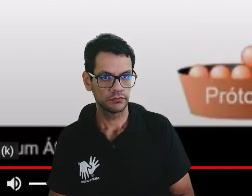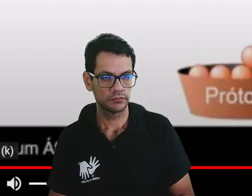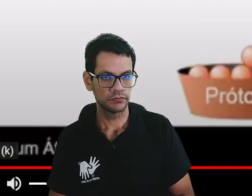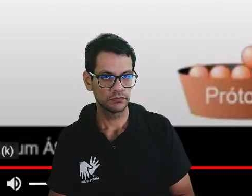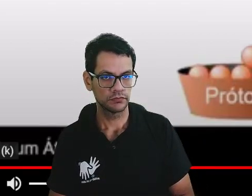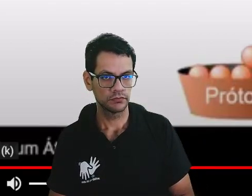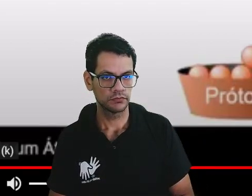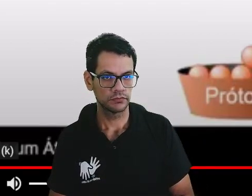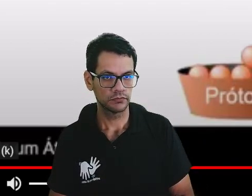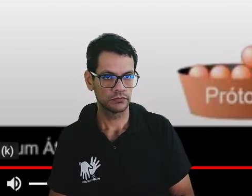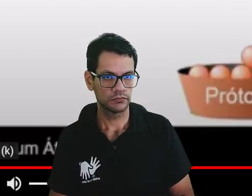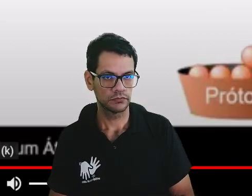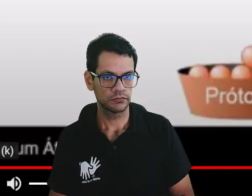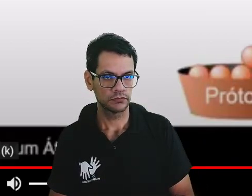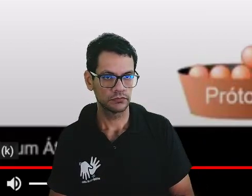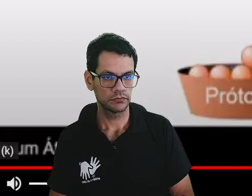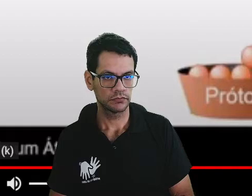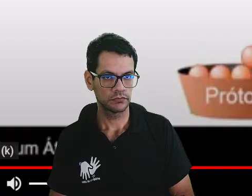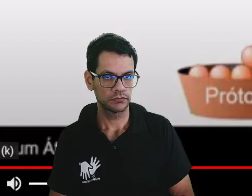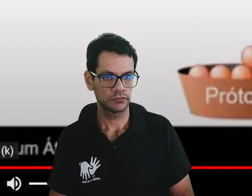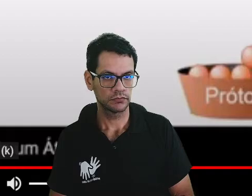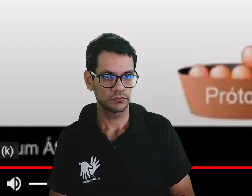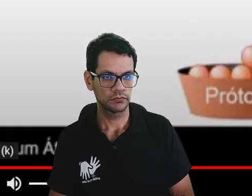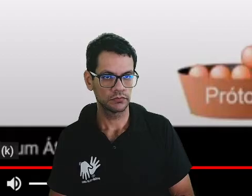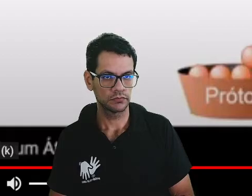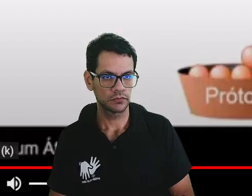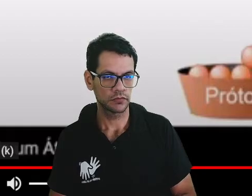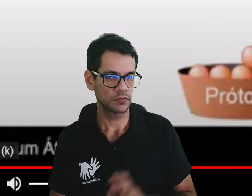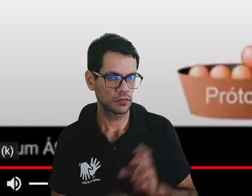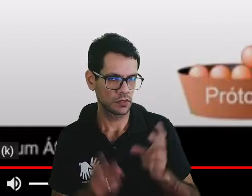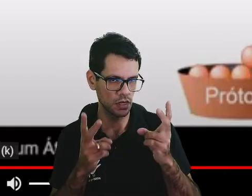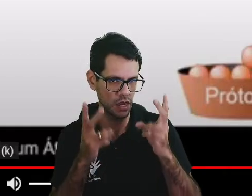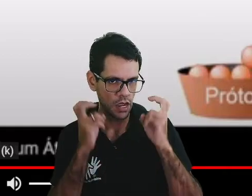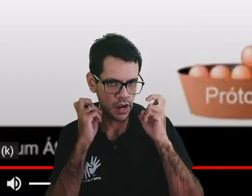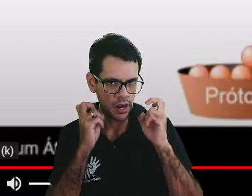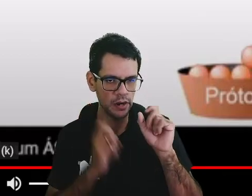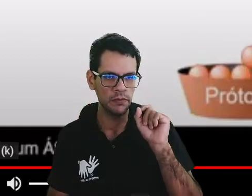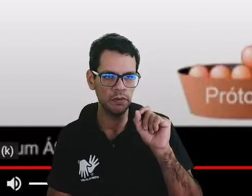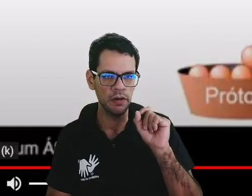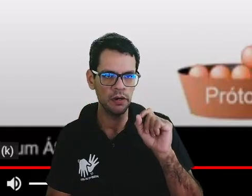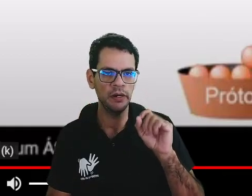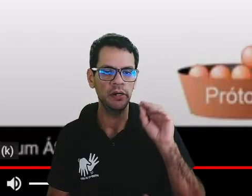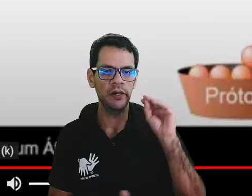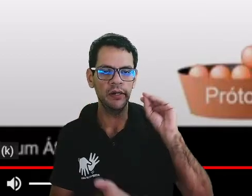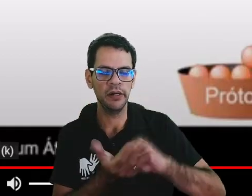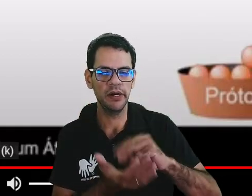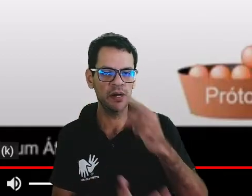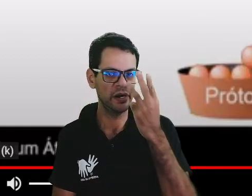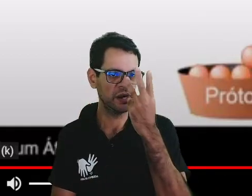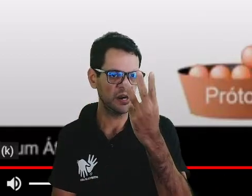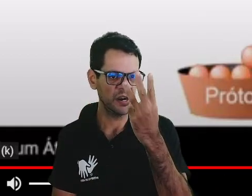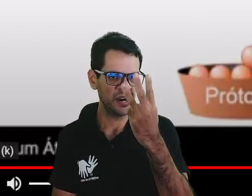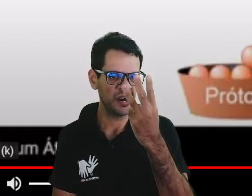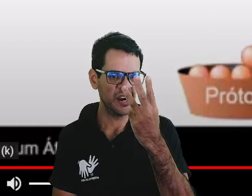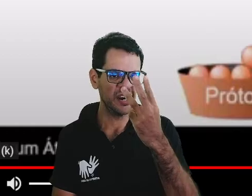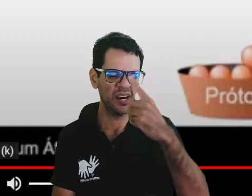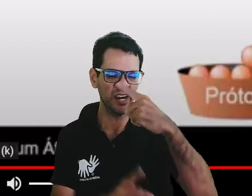estado fundamental. Tá? Percebam aqui, ó, a carga resultante. Eu coloquei 3 cargas positivas. Para ele